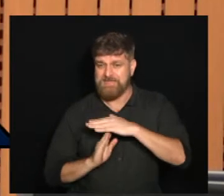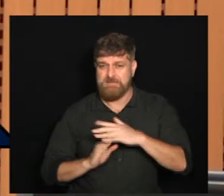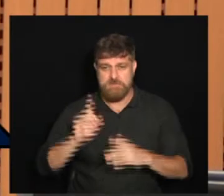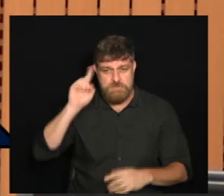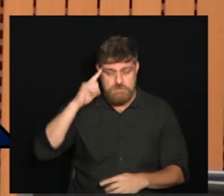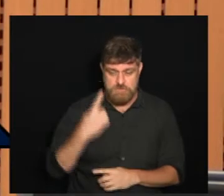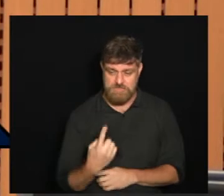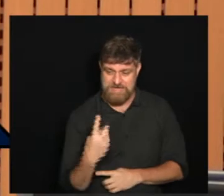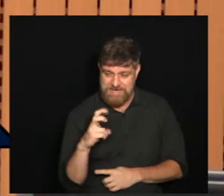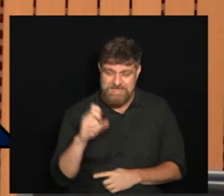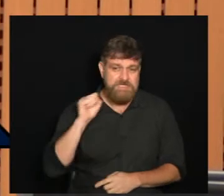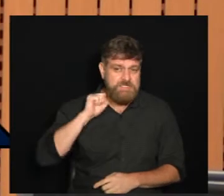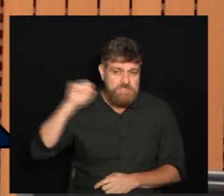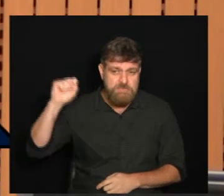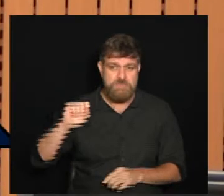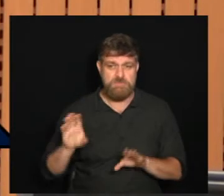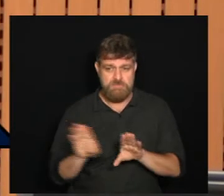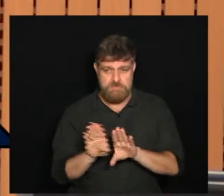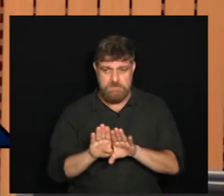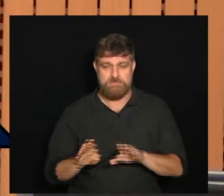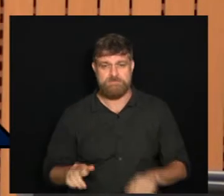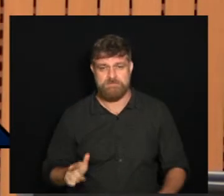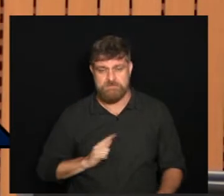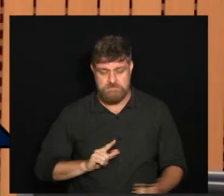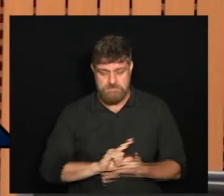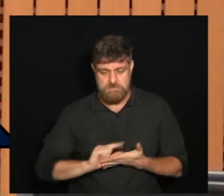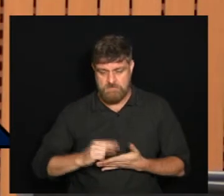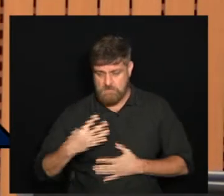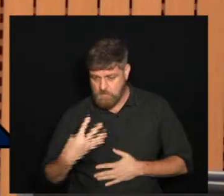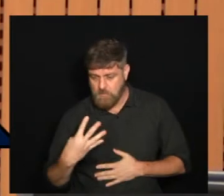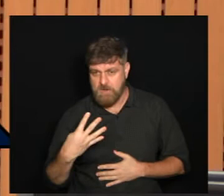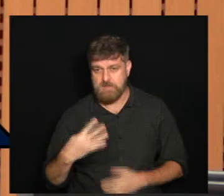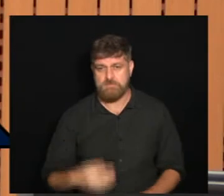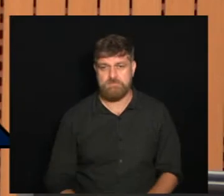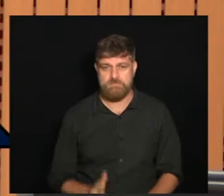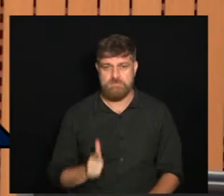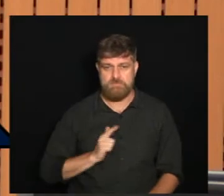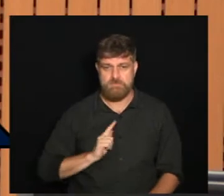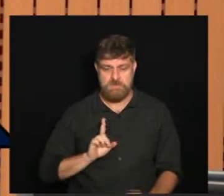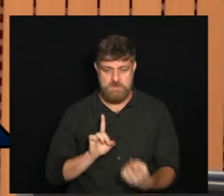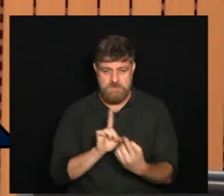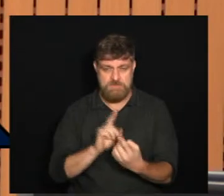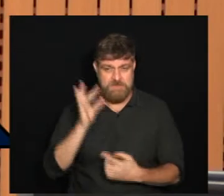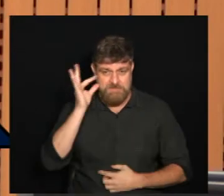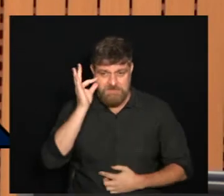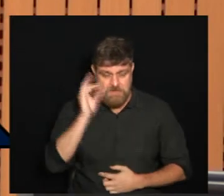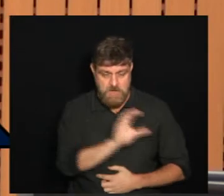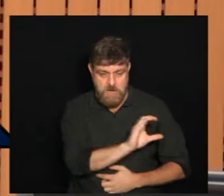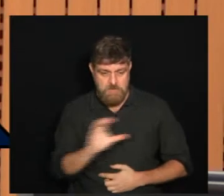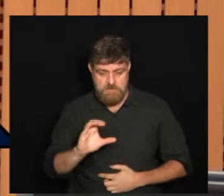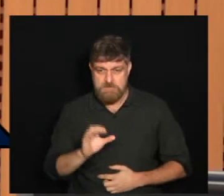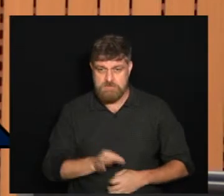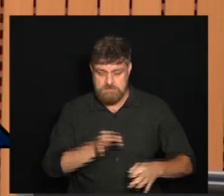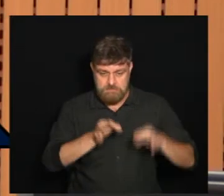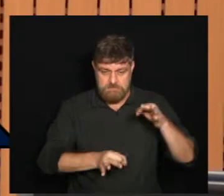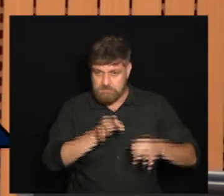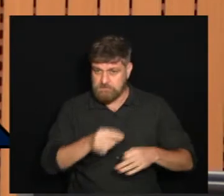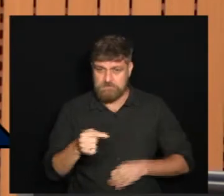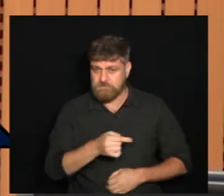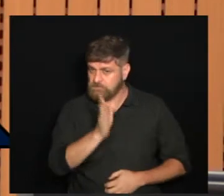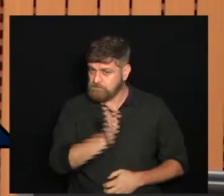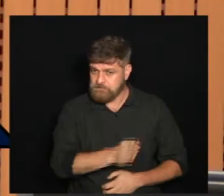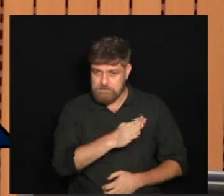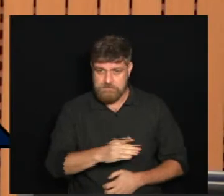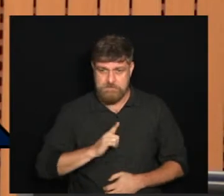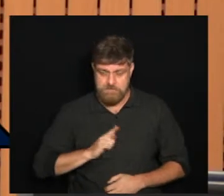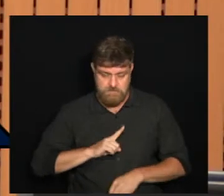abril de 2020, inclusive. Artigo 4º. O atendimento físico da Coordenadoria de Processo Legislativo estará suspenso no